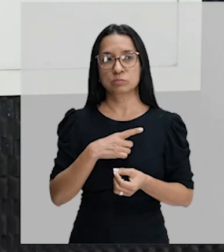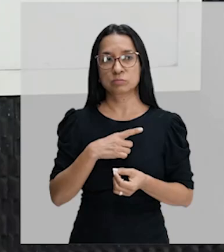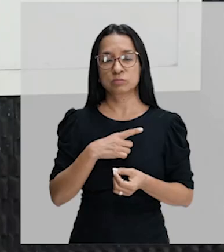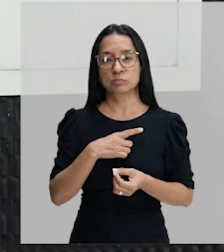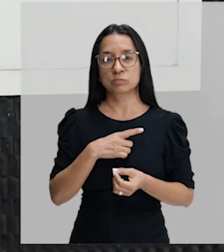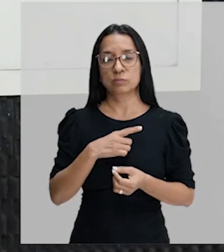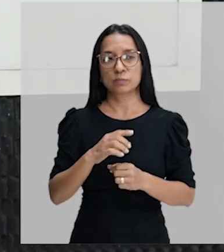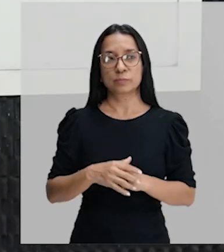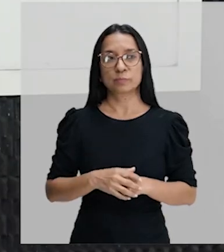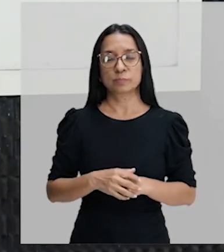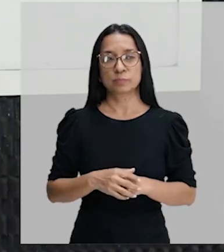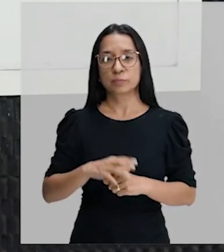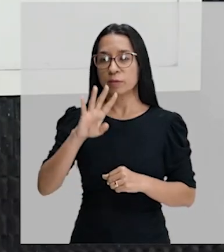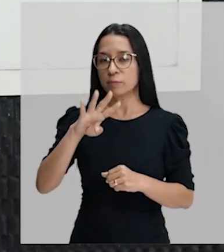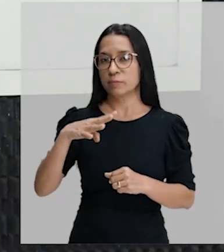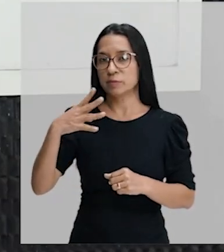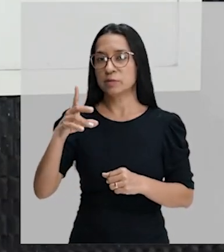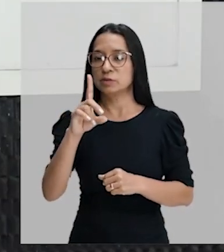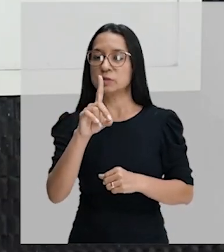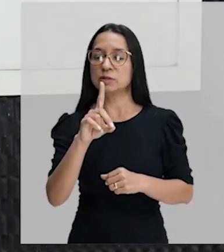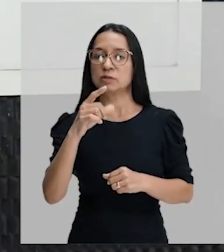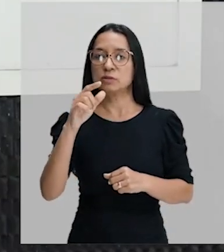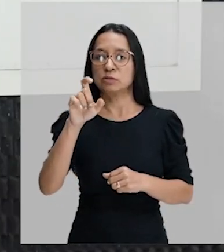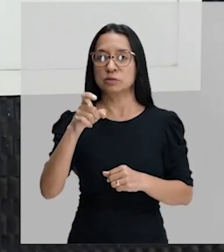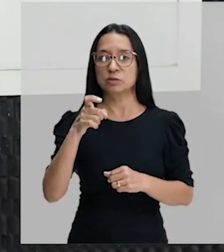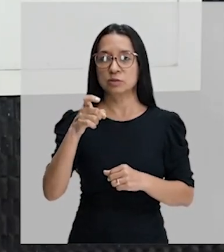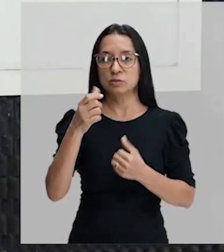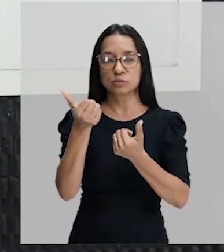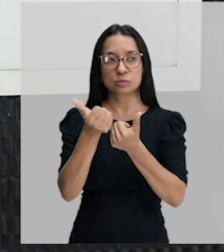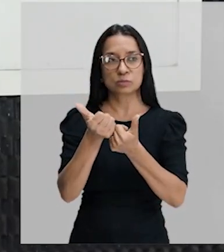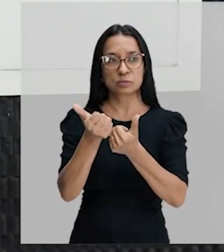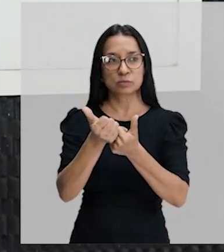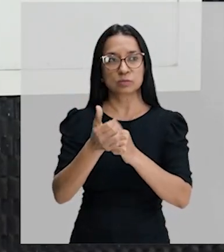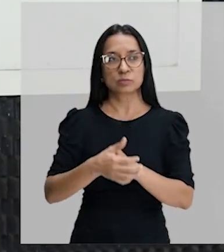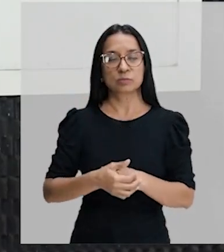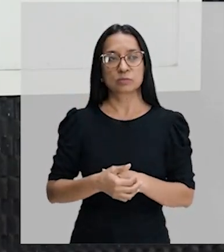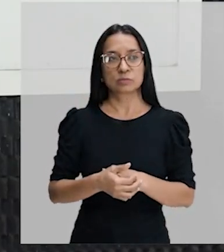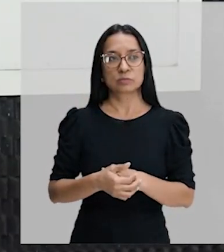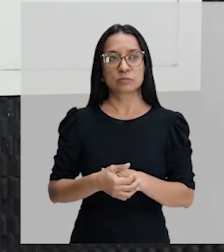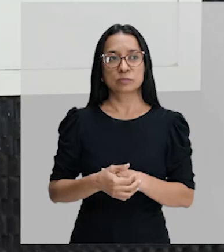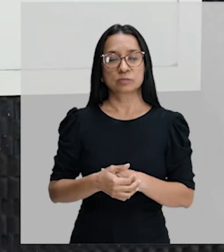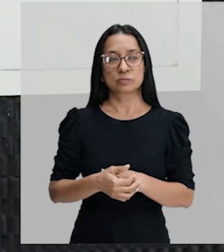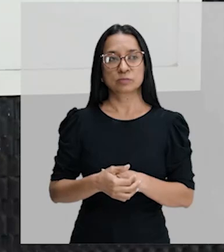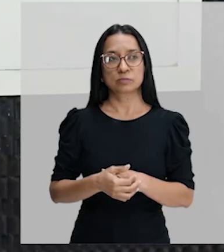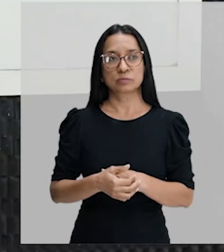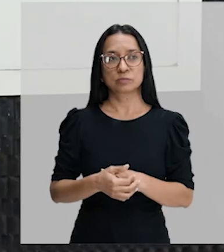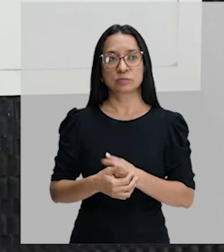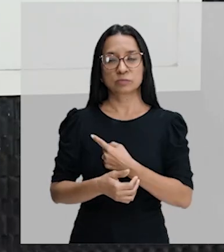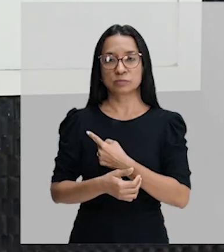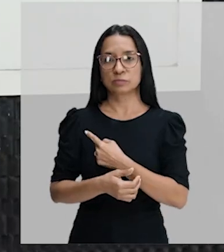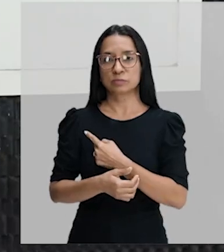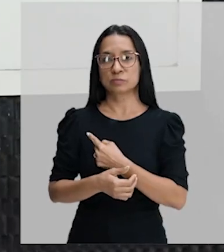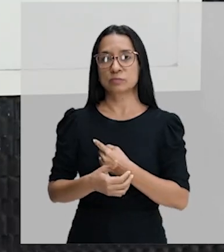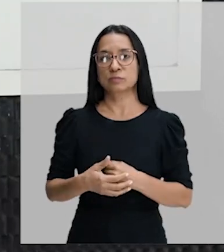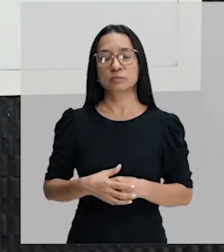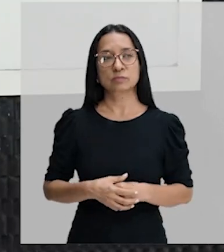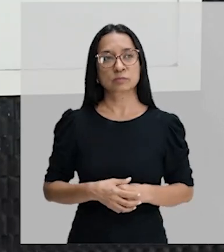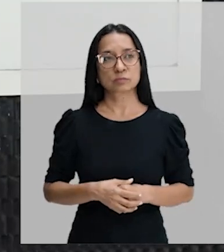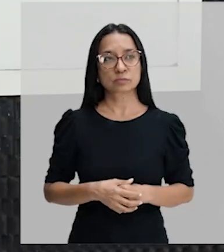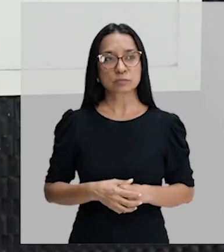essa matriz dx? Substituindo os coeficientes de x